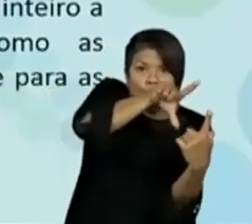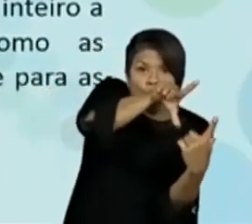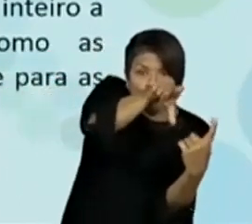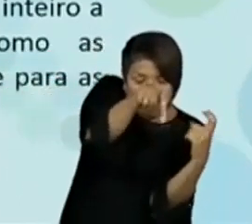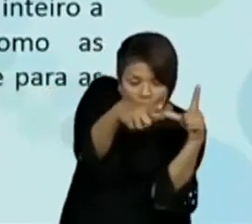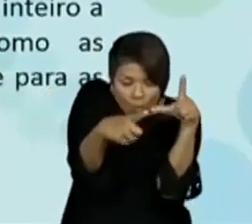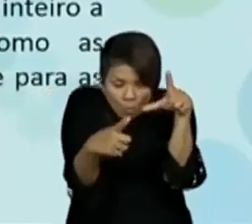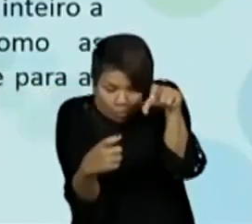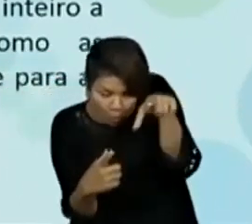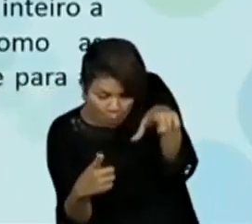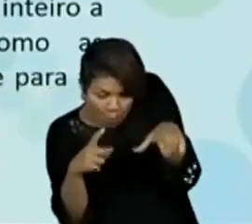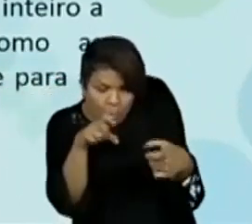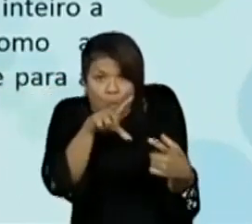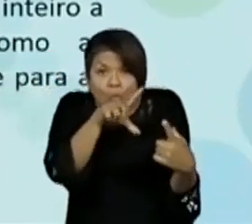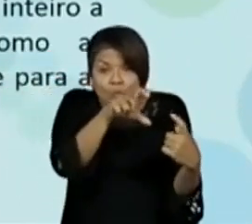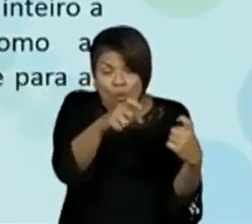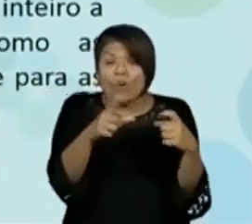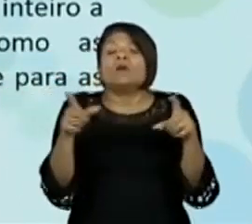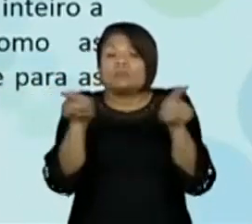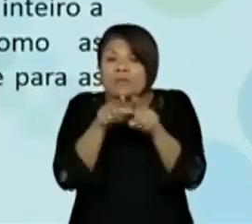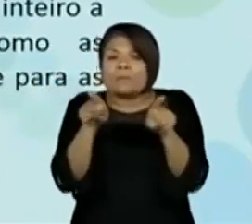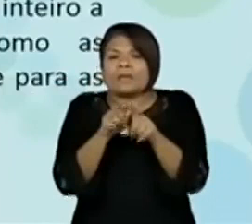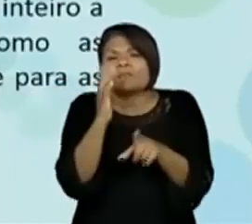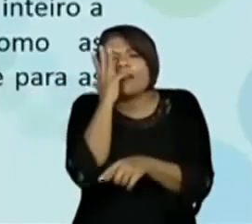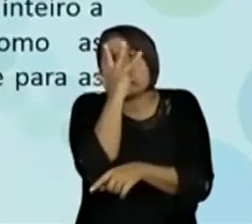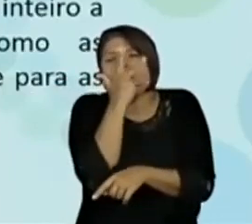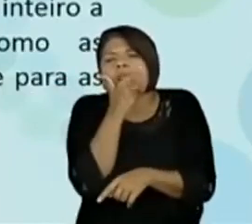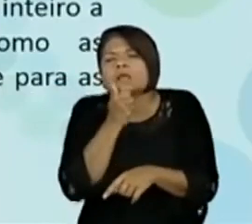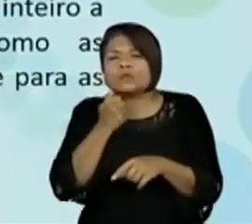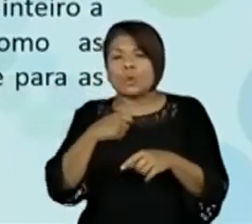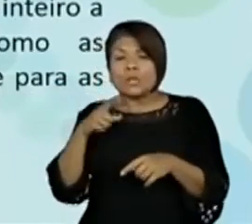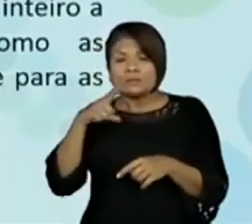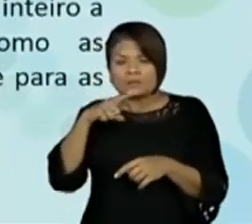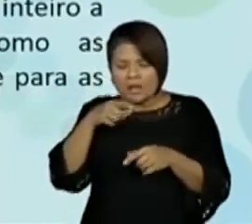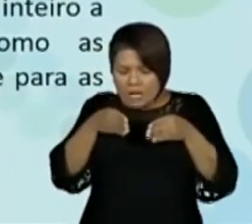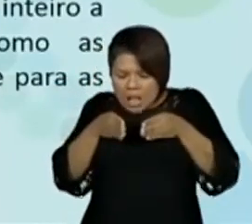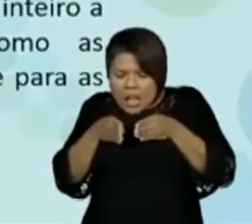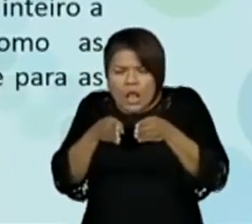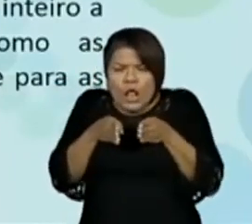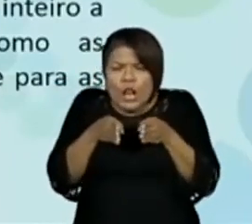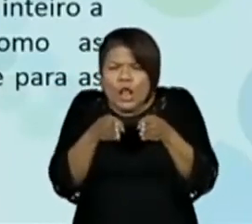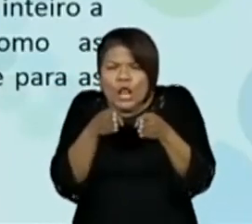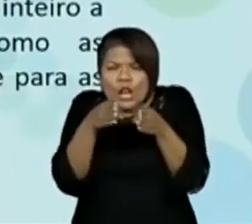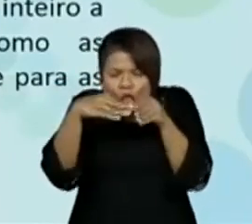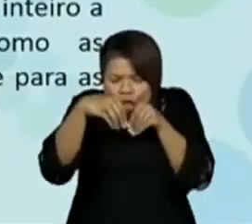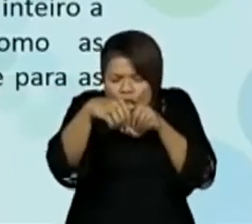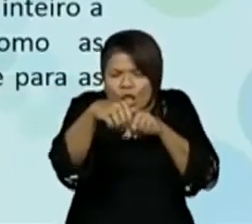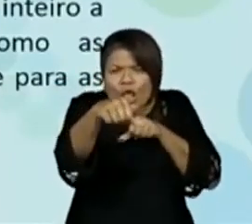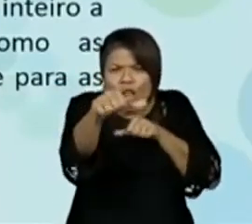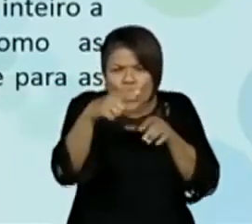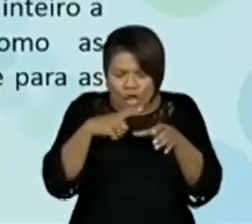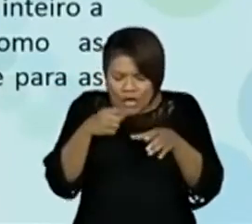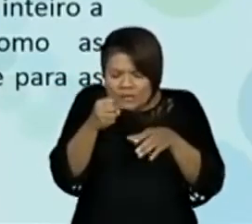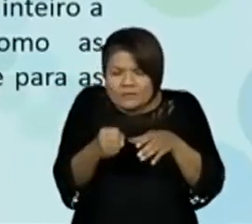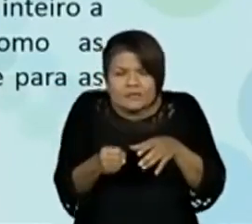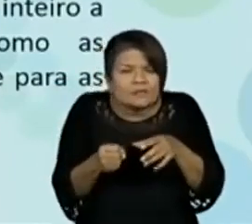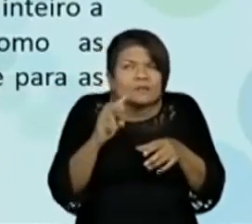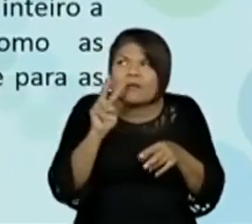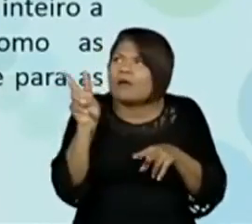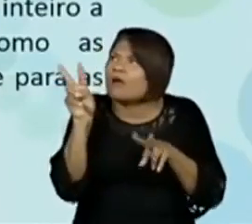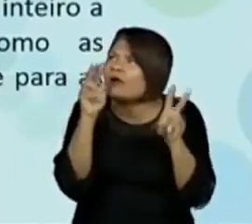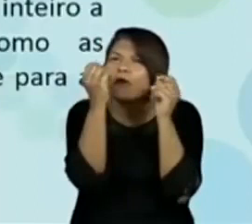floresta amazônica. Detalhes do Rio Negro, o mais extenso rio da Água Negra do